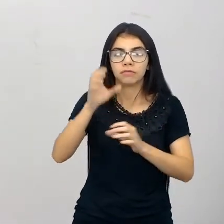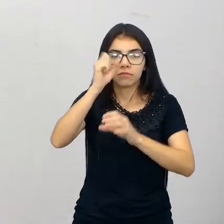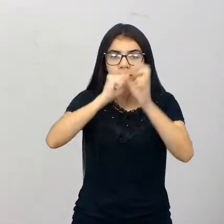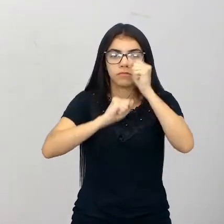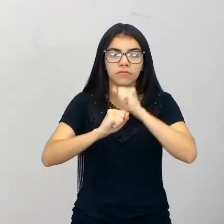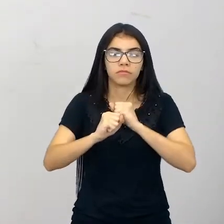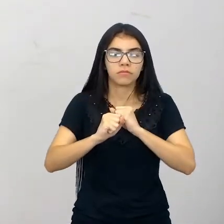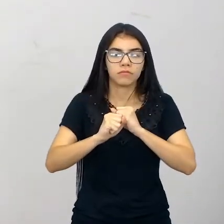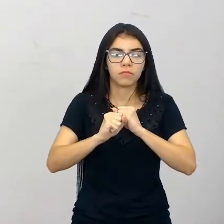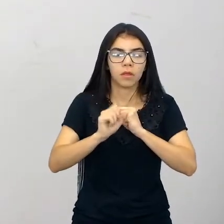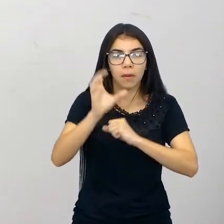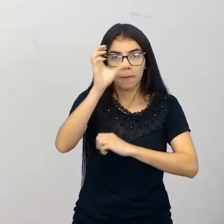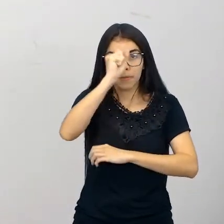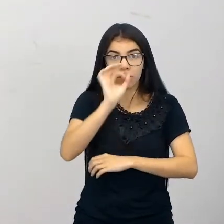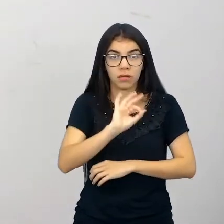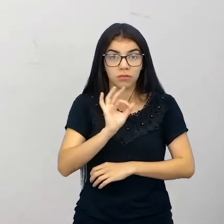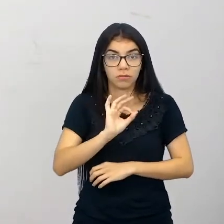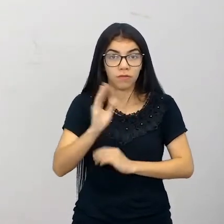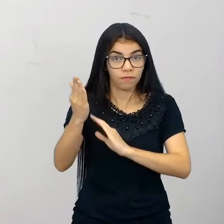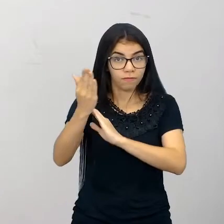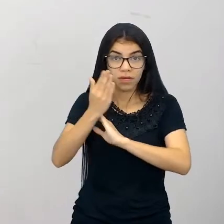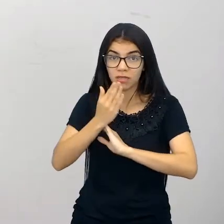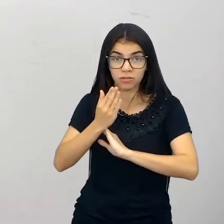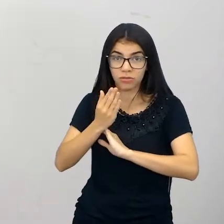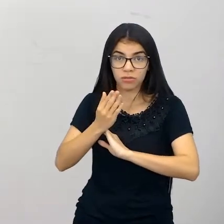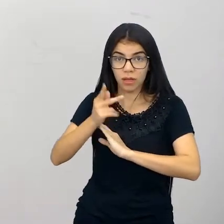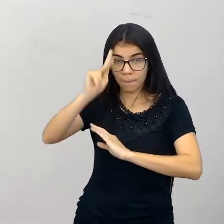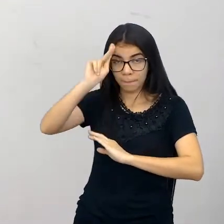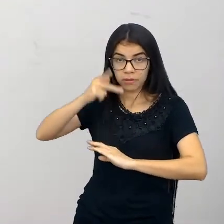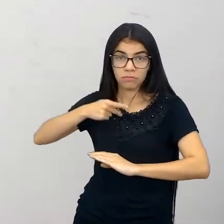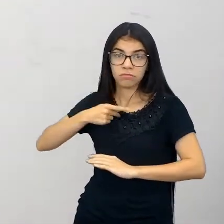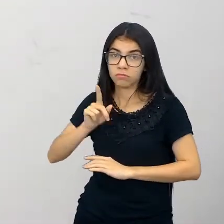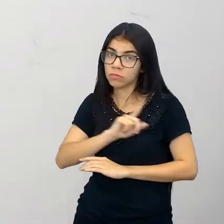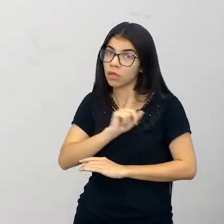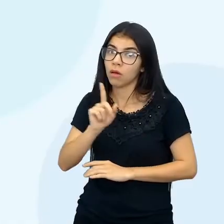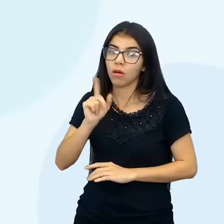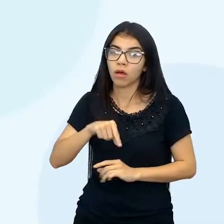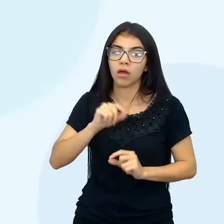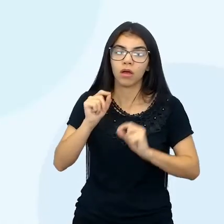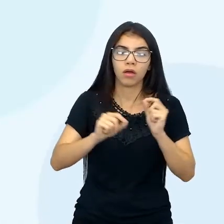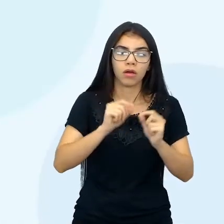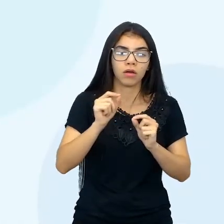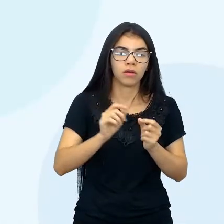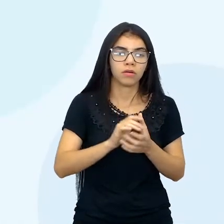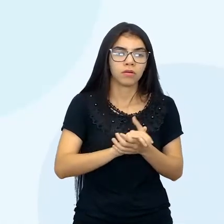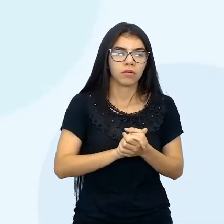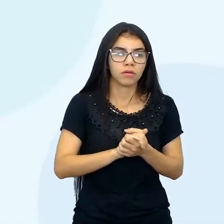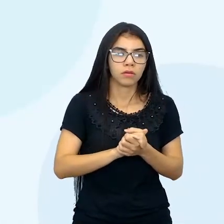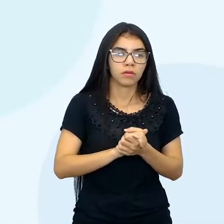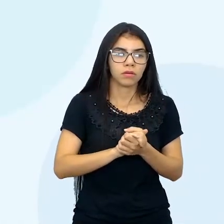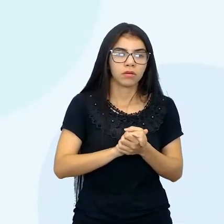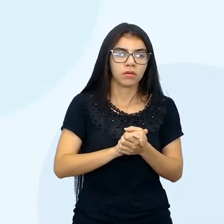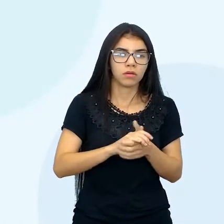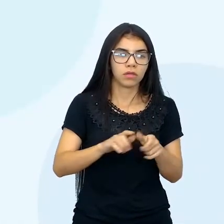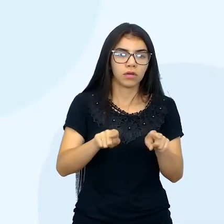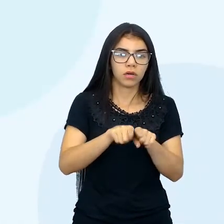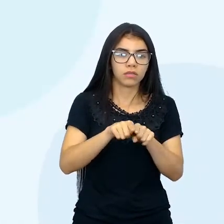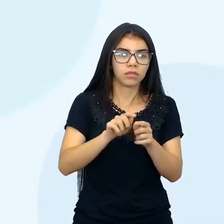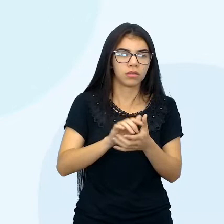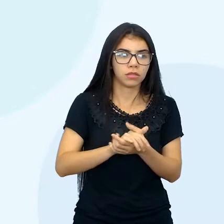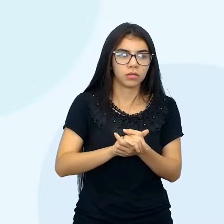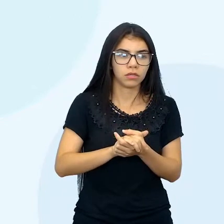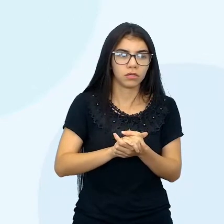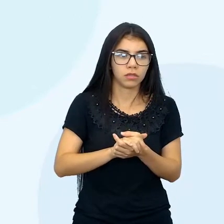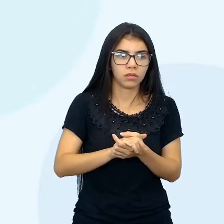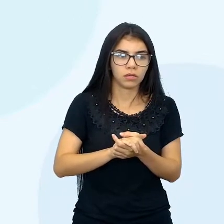não vai ajudar você. Você tem que olhar. Então, a rubrica tem um exemplo. Por exemplo, um exemplo de rubrica possível. Não quer dizer que vai ser essa a sua. Mas